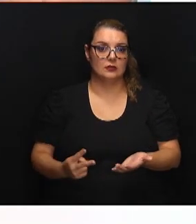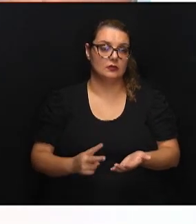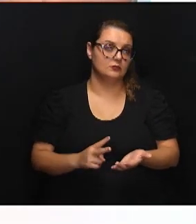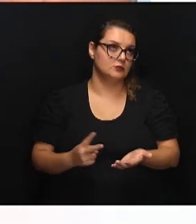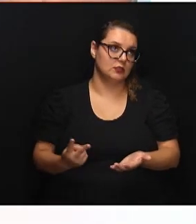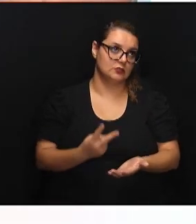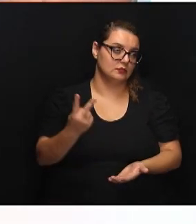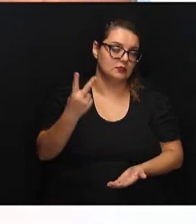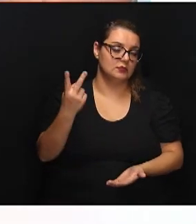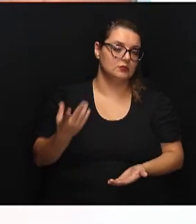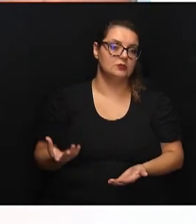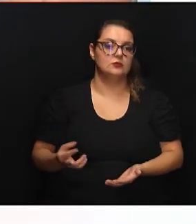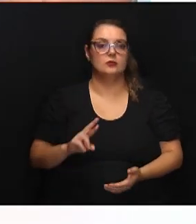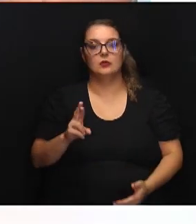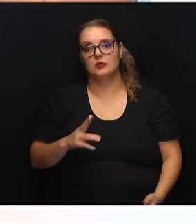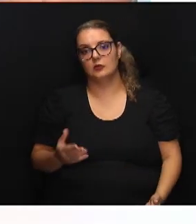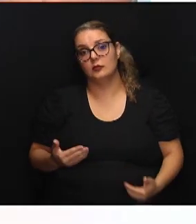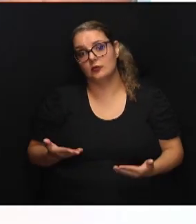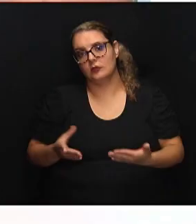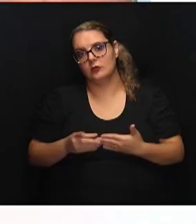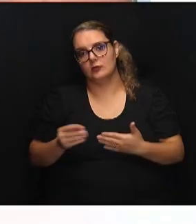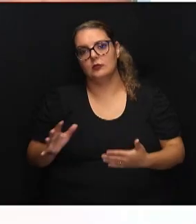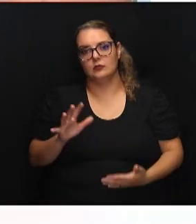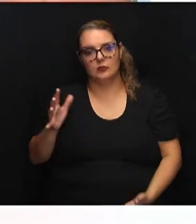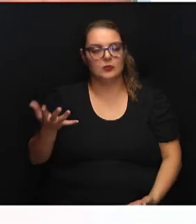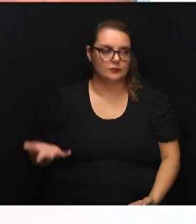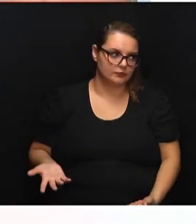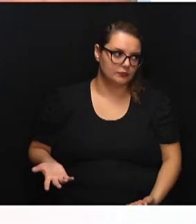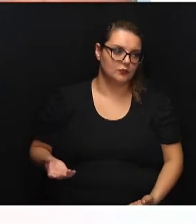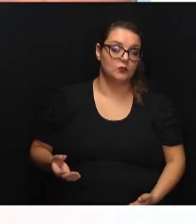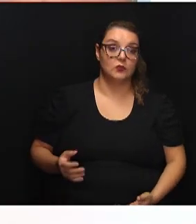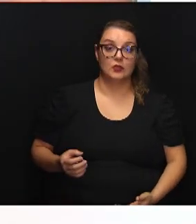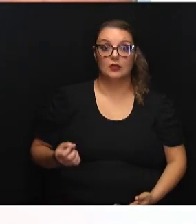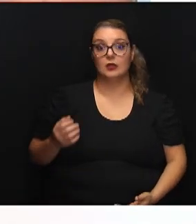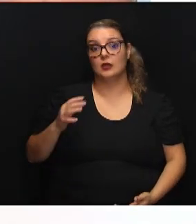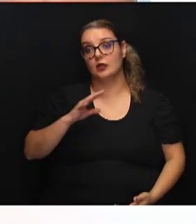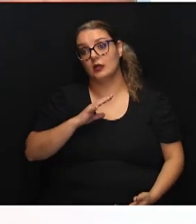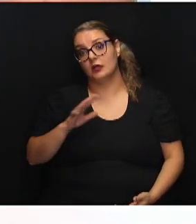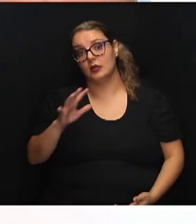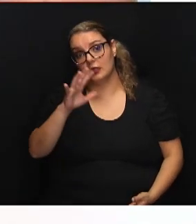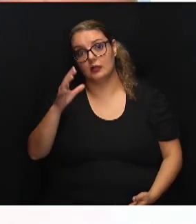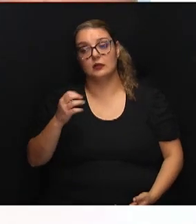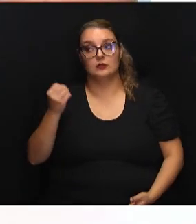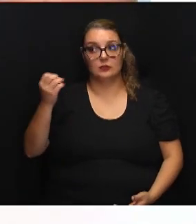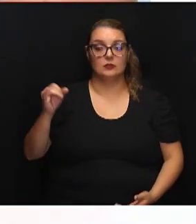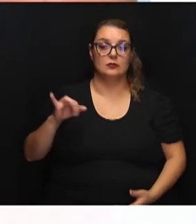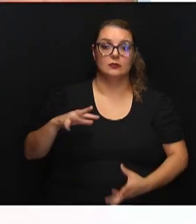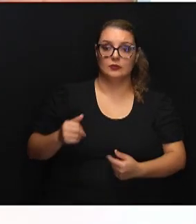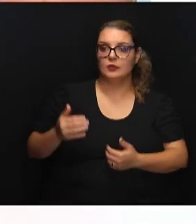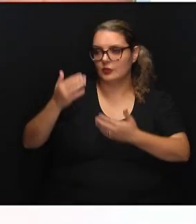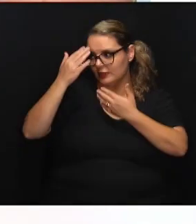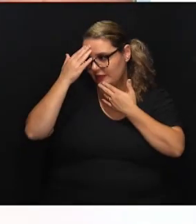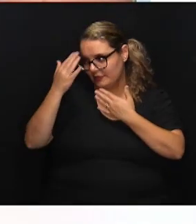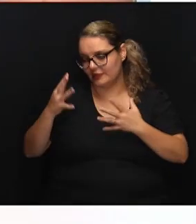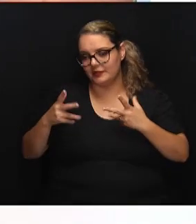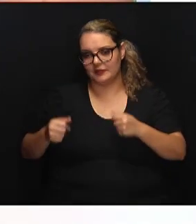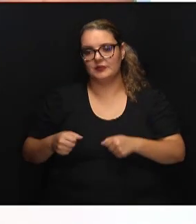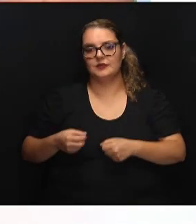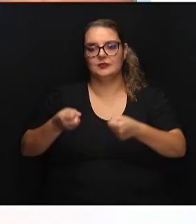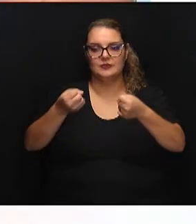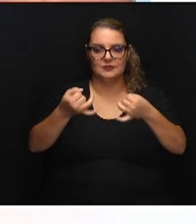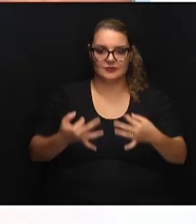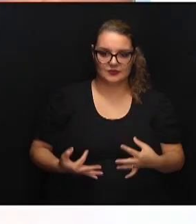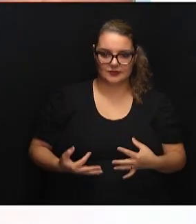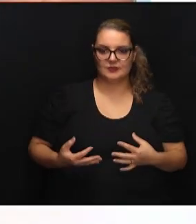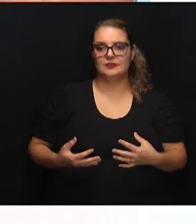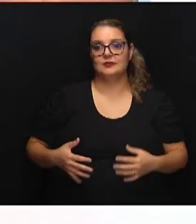preço do dólar, né? Porque fica caro você fazer viagem internacional. Certo. Professor, muito obrigado então por todas essas orientações, né, sobre